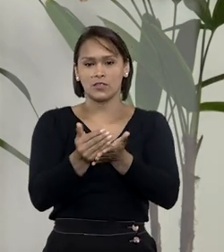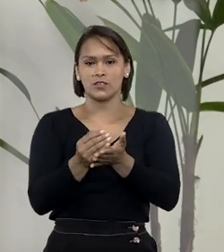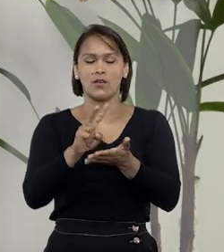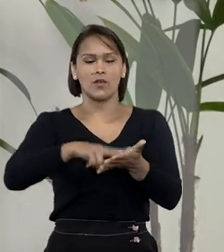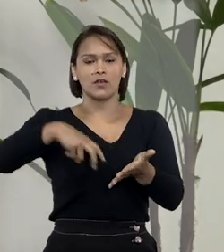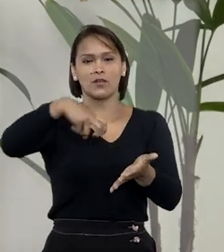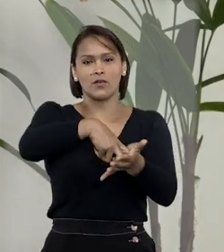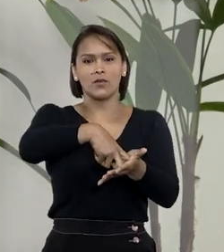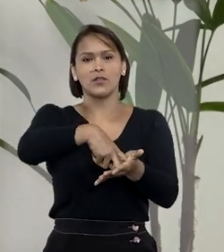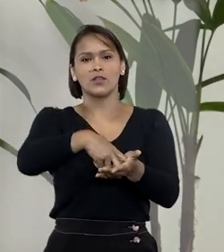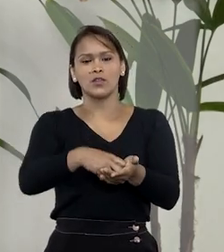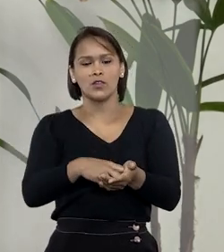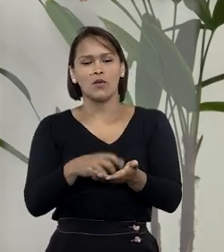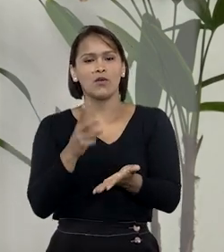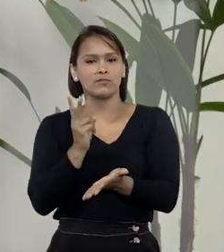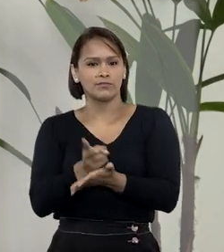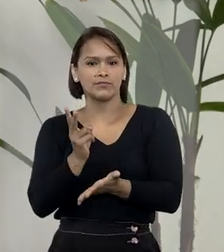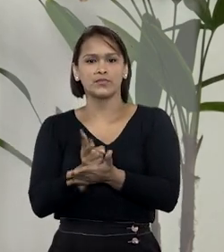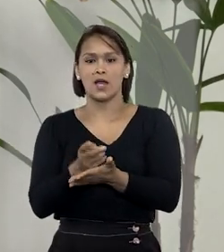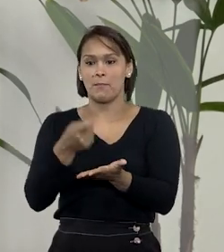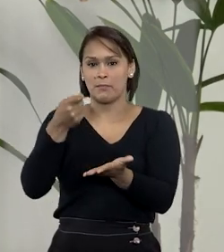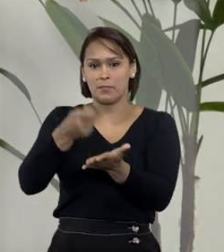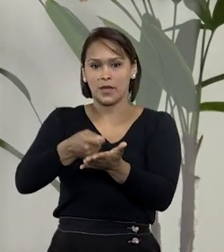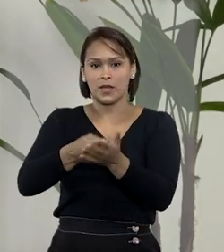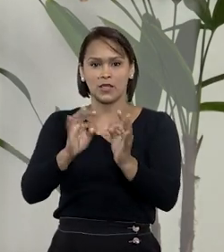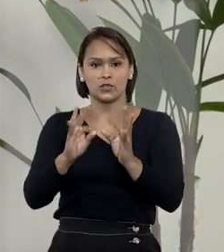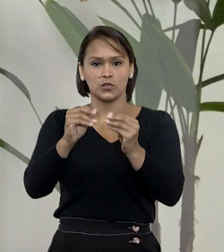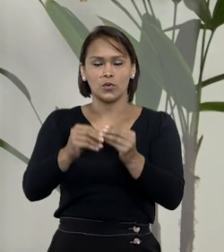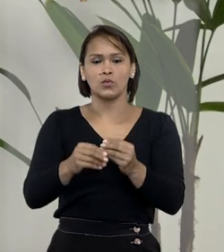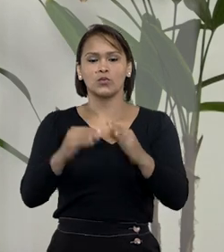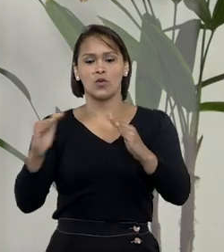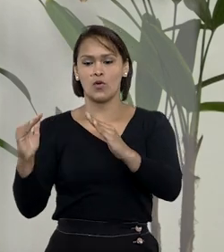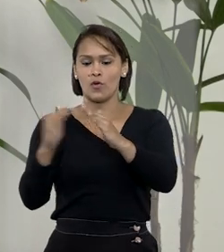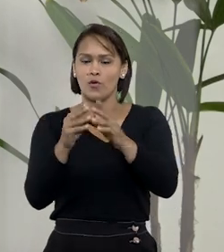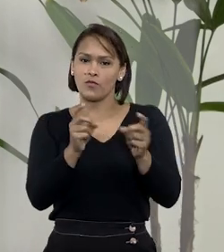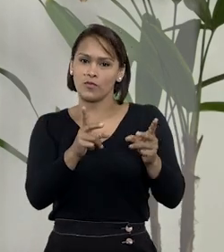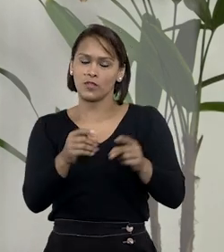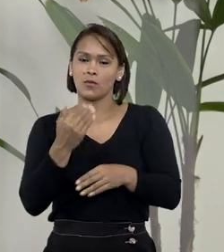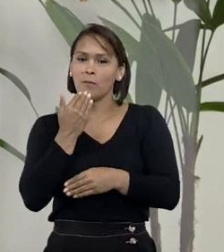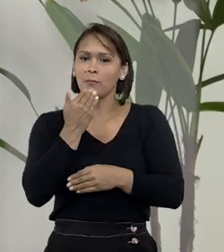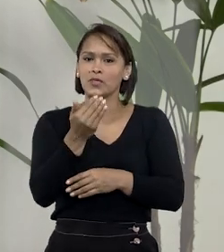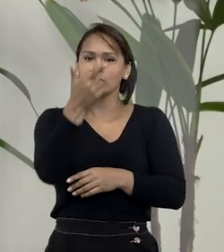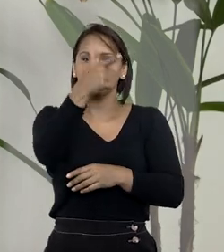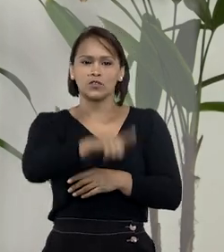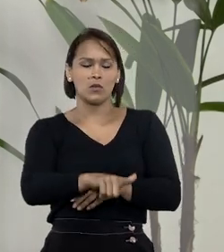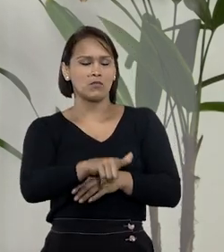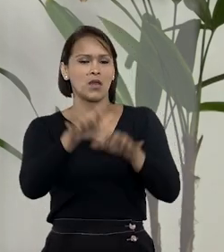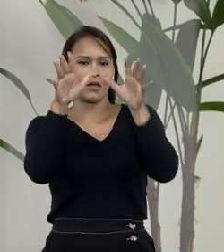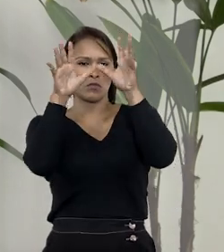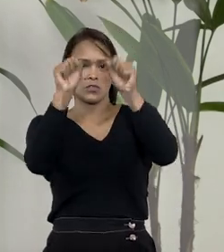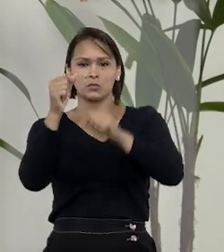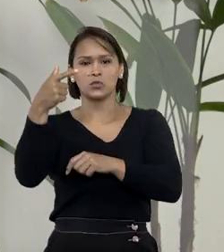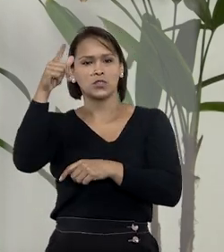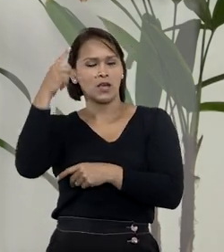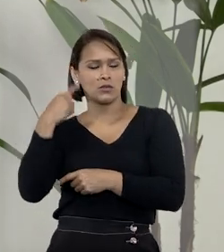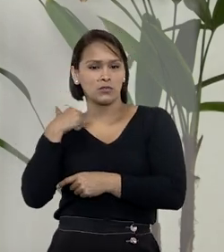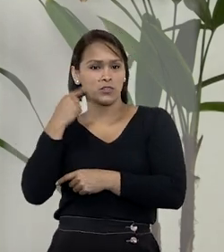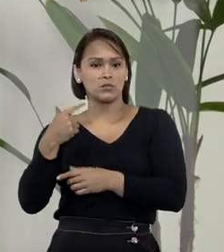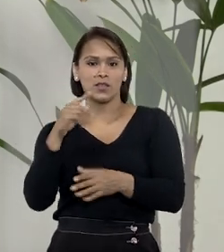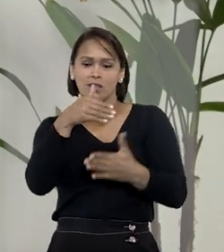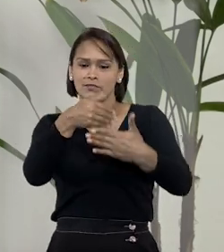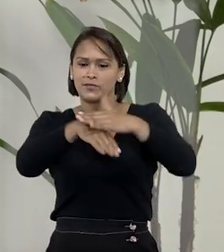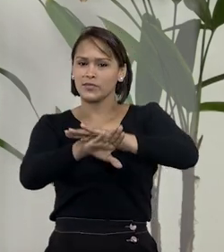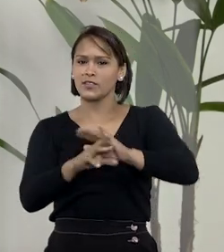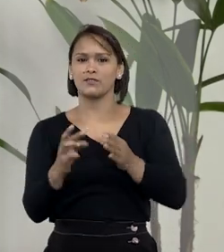e condenou a autora suportar os ônus da sucumbência o corretor de imóveis a precisão mas o Tribunal de Justiça de Minas